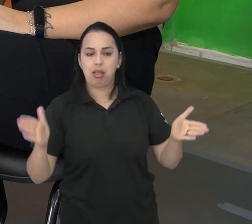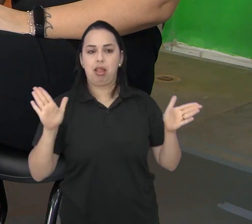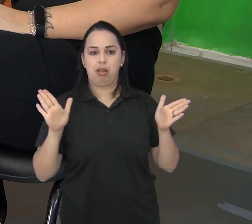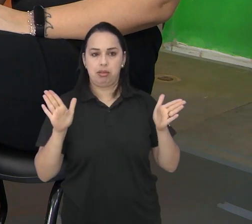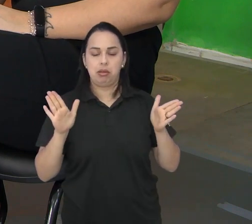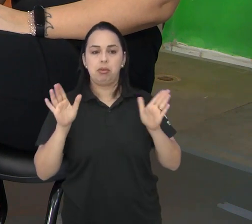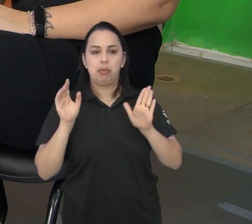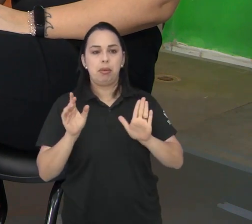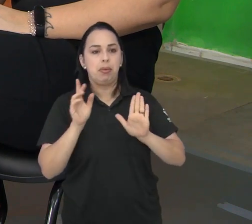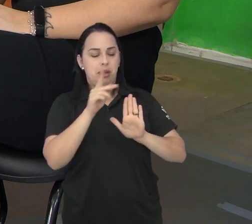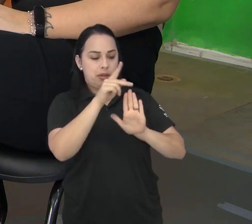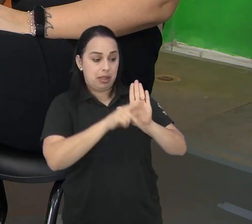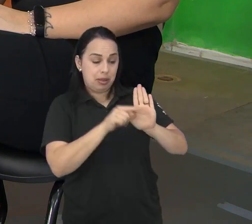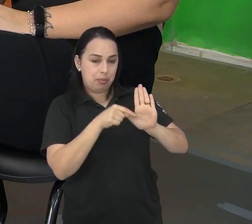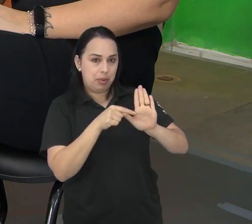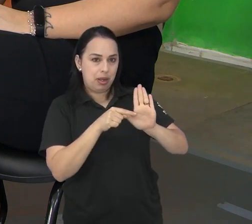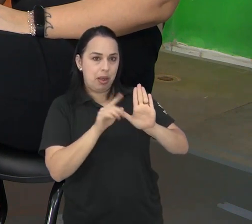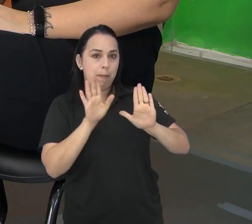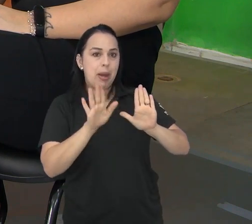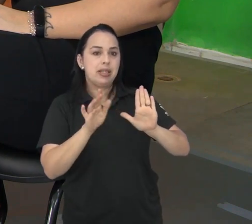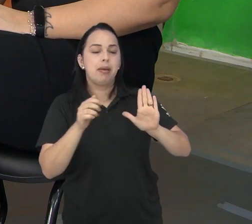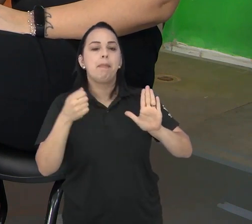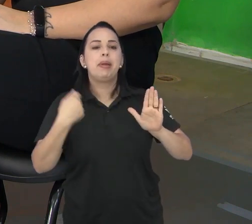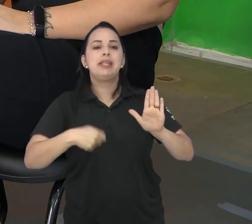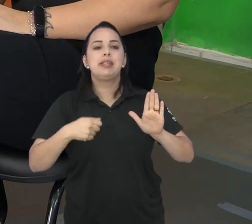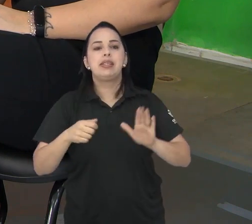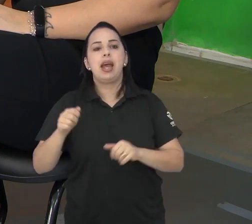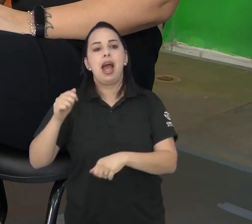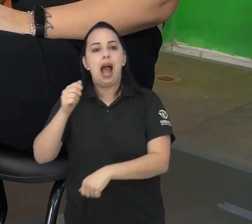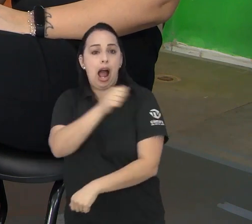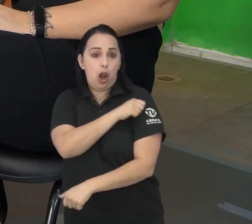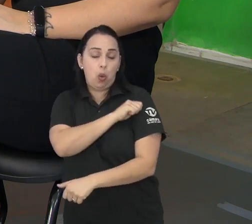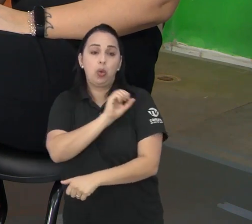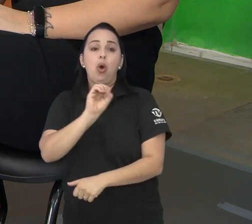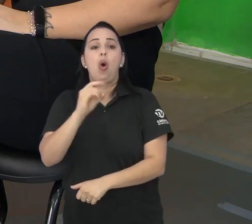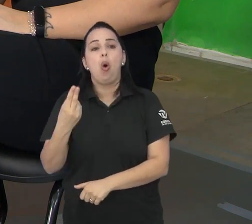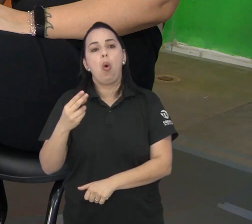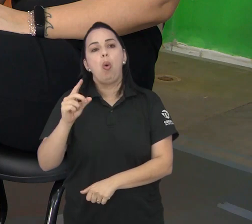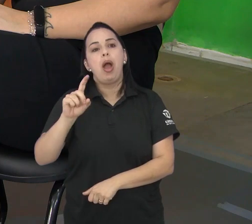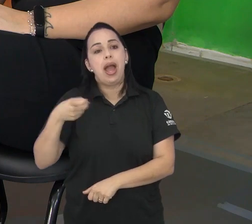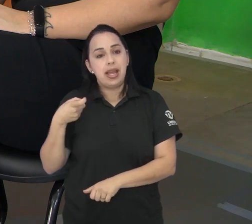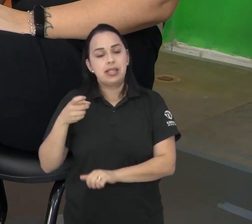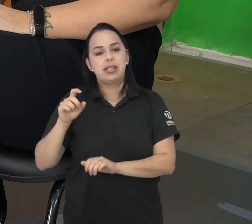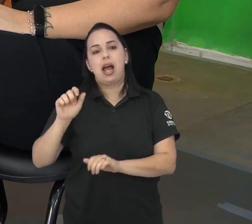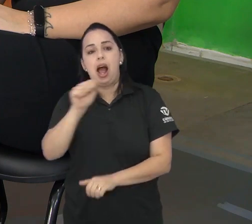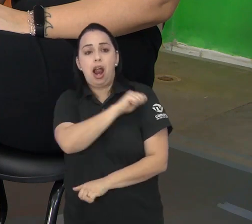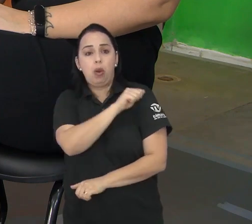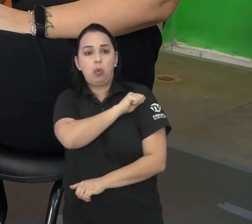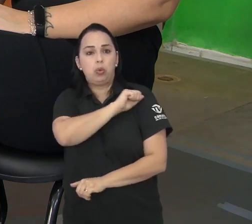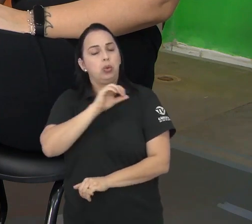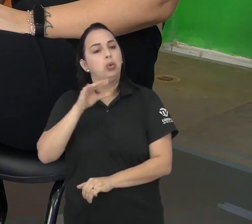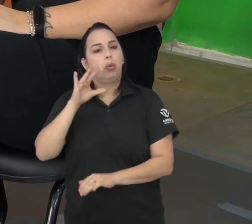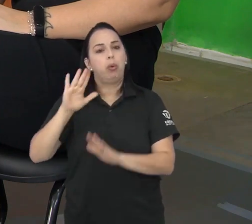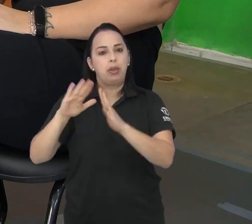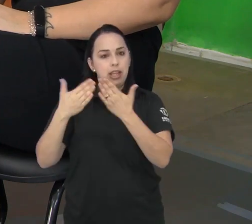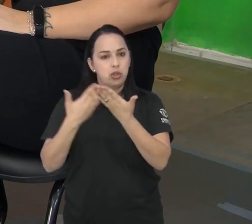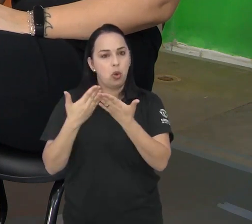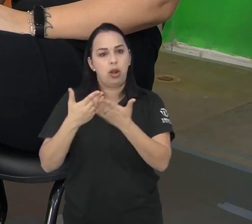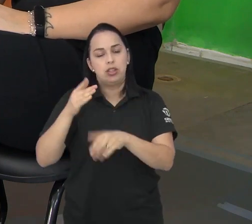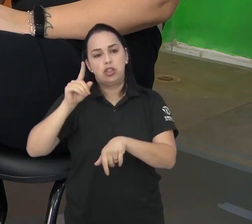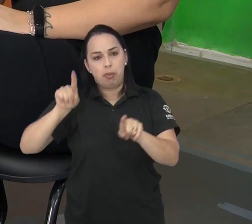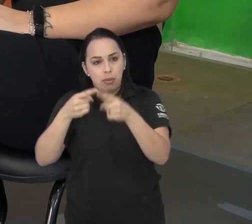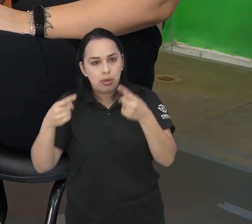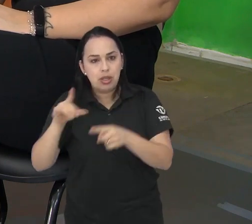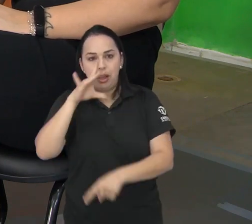para participar do programa Move, porém tem que ser aluno ou ex-aluno do Conservatório de Tatuí. Antes eram ex-alunos